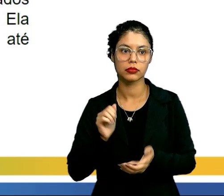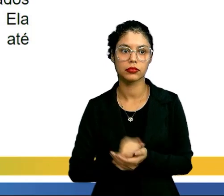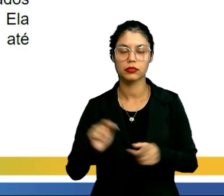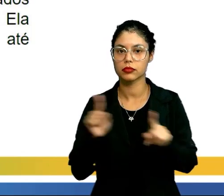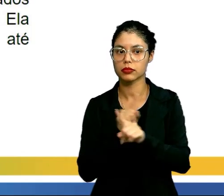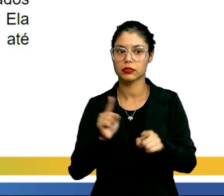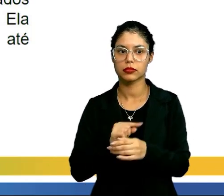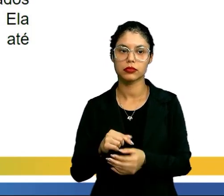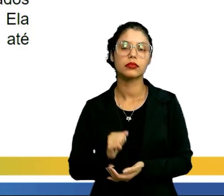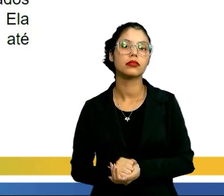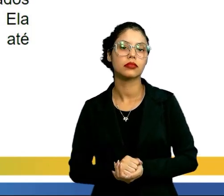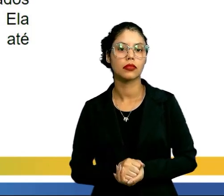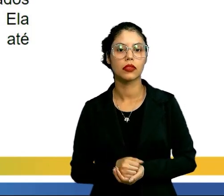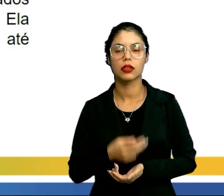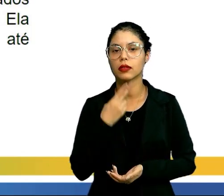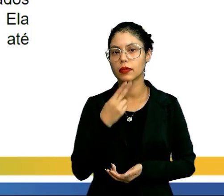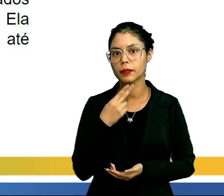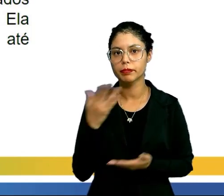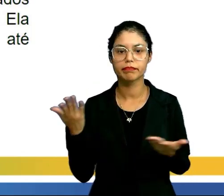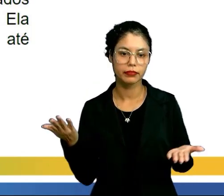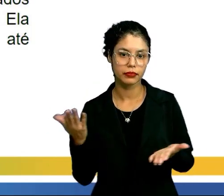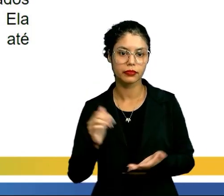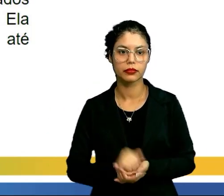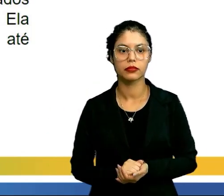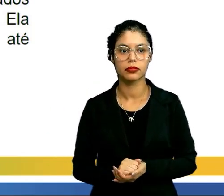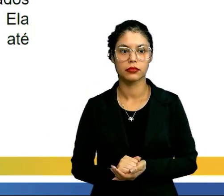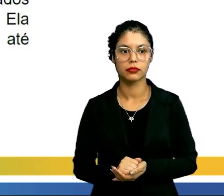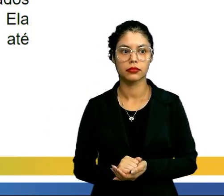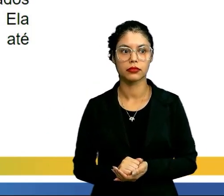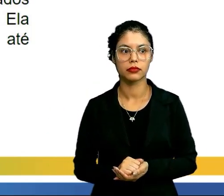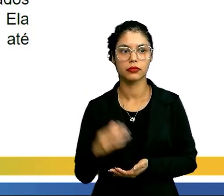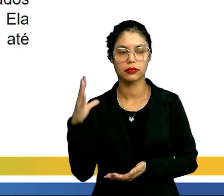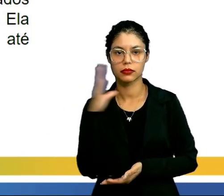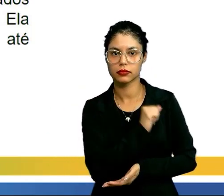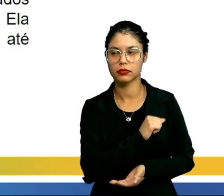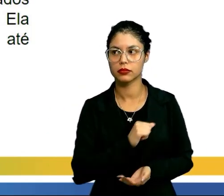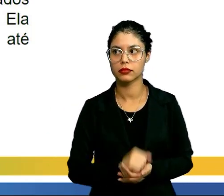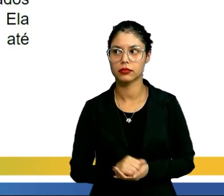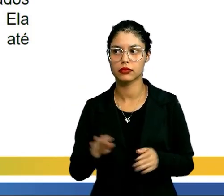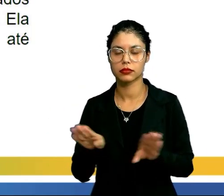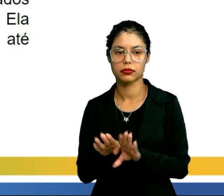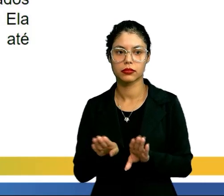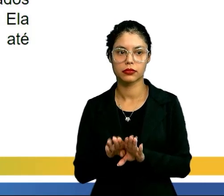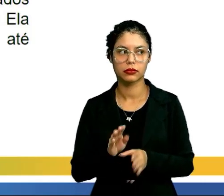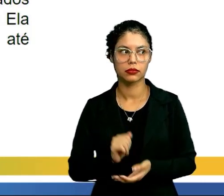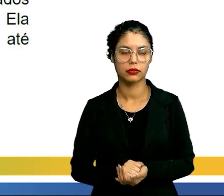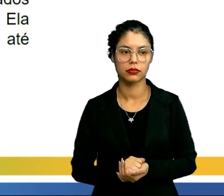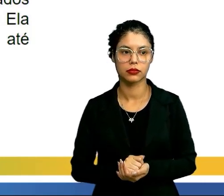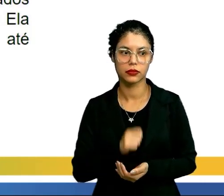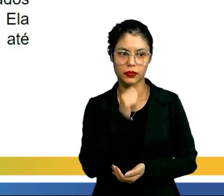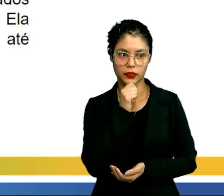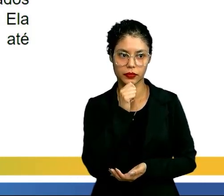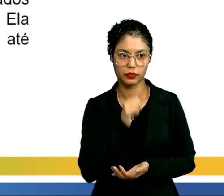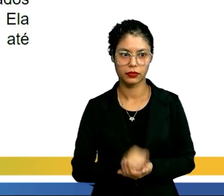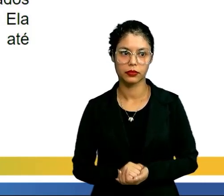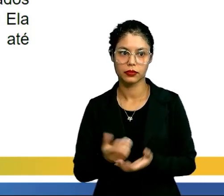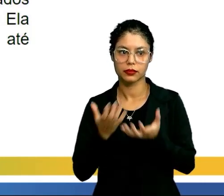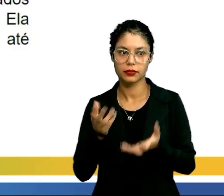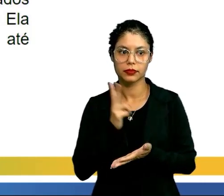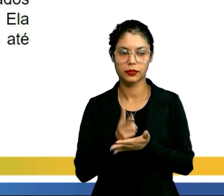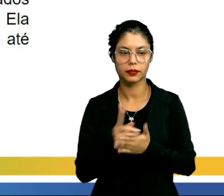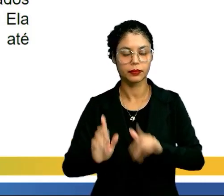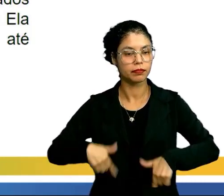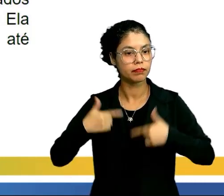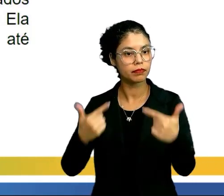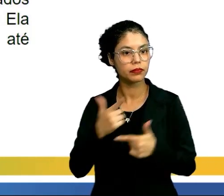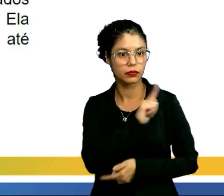não adianta isolar o fumante. Então, vou fazer uma leitura um pouco rápida, porque o nosso tempo já está se esgotando. Se quiser